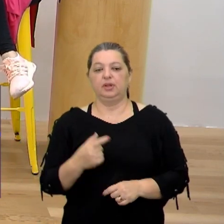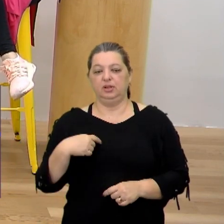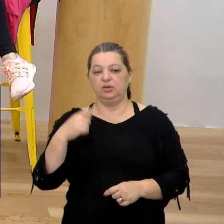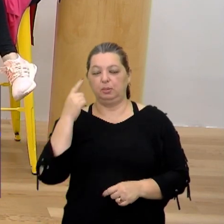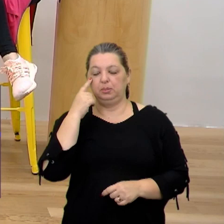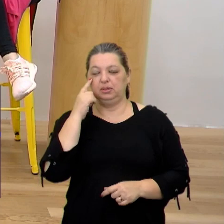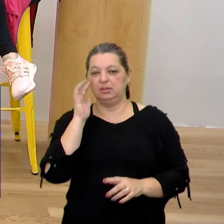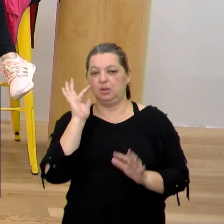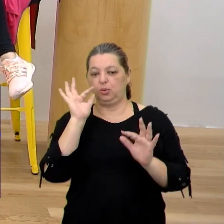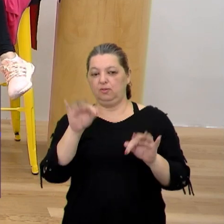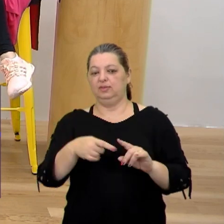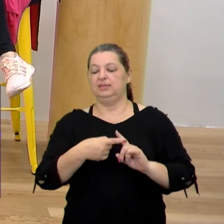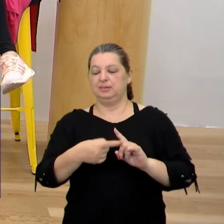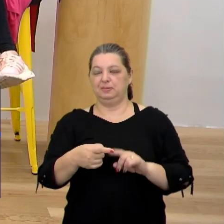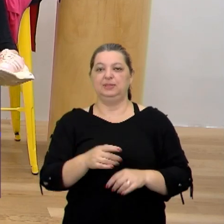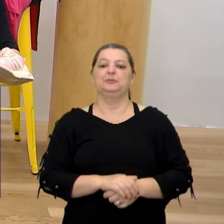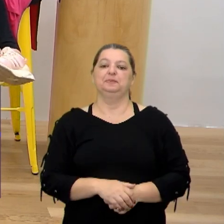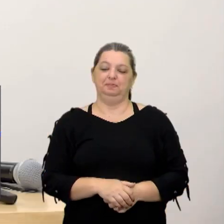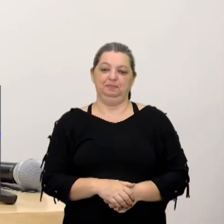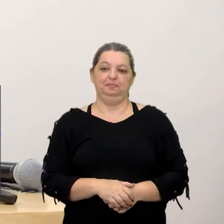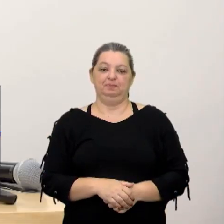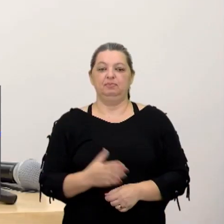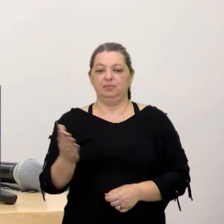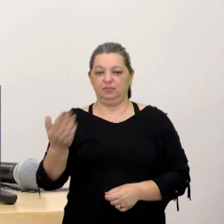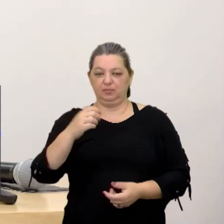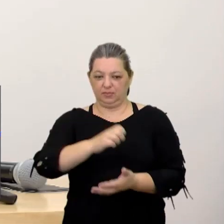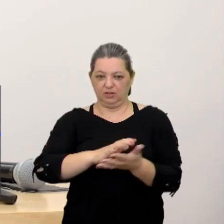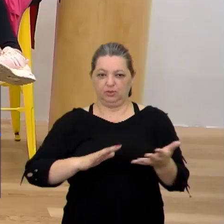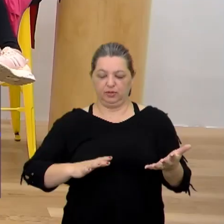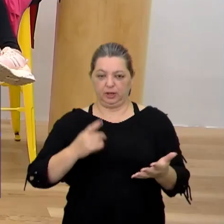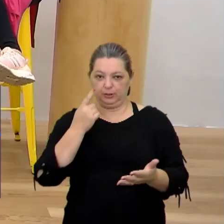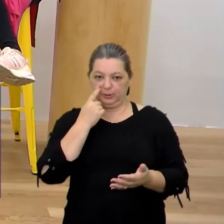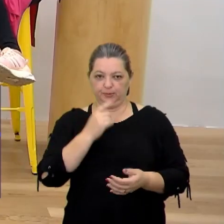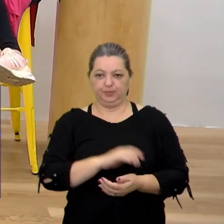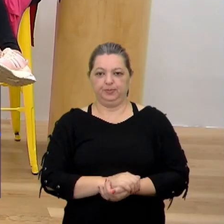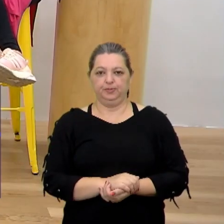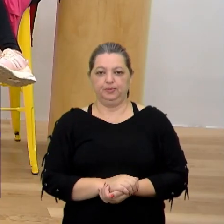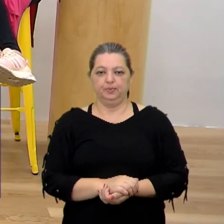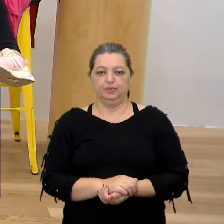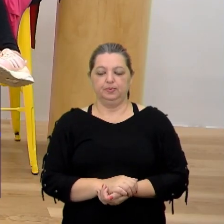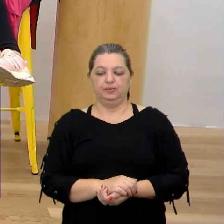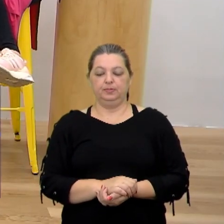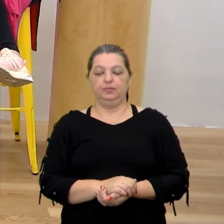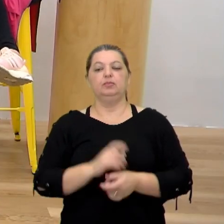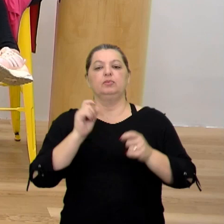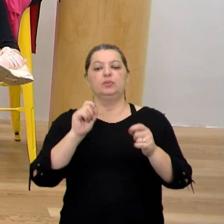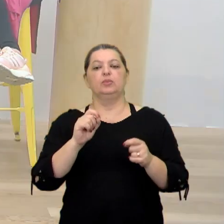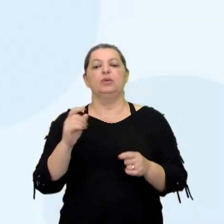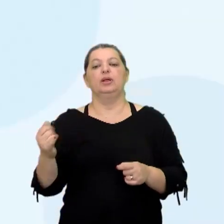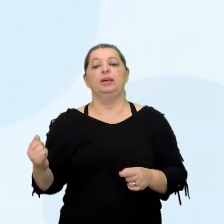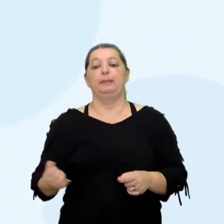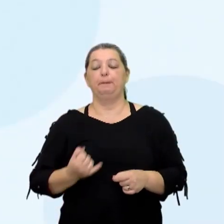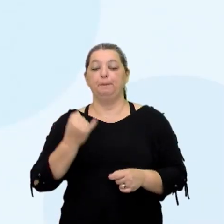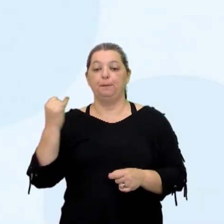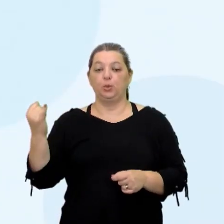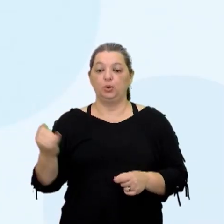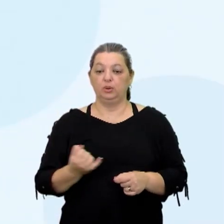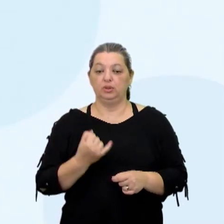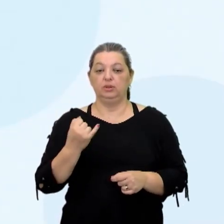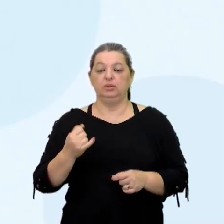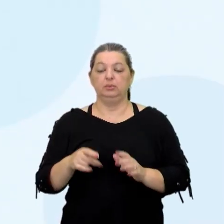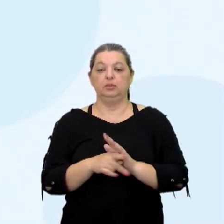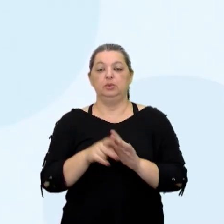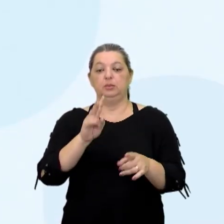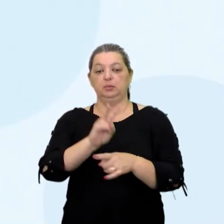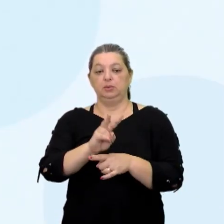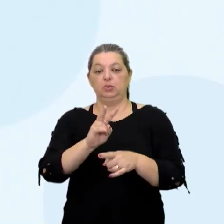então tá bom, isso aí, ó. Vamos lá para uma atividade? Vamos lá. Qual é a importância da